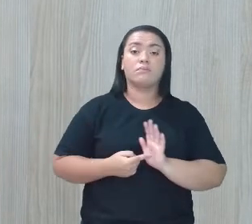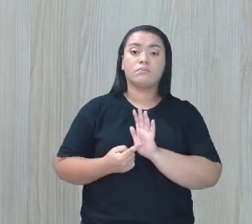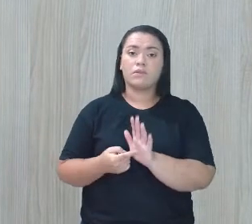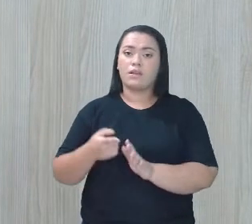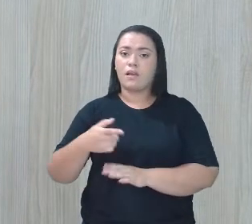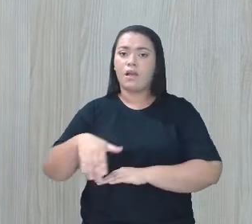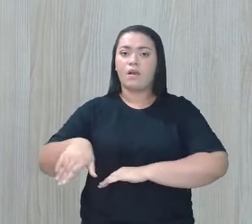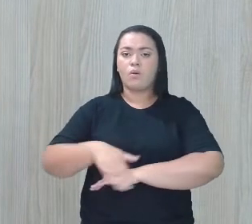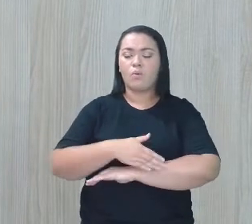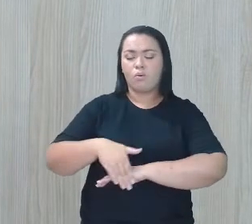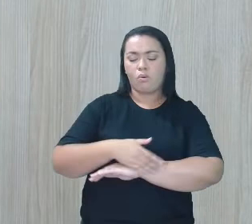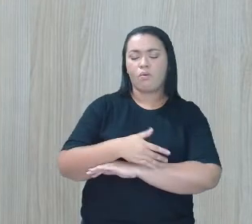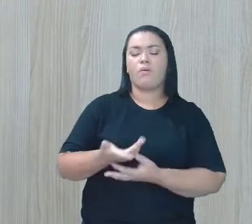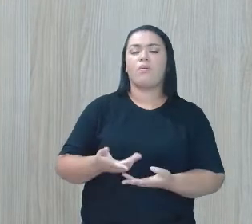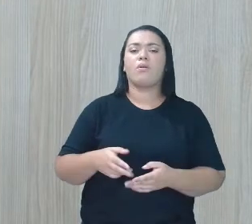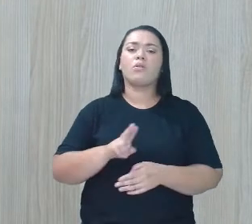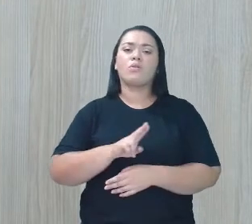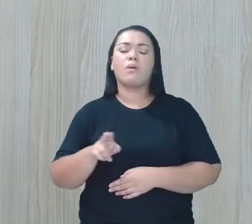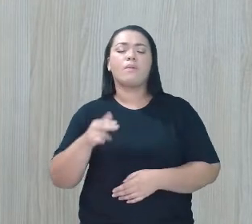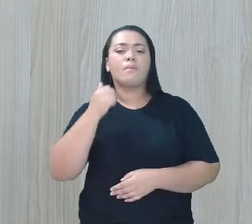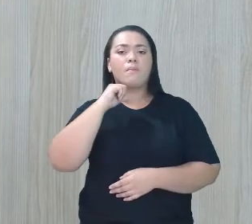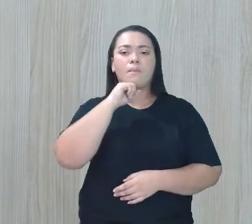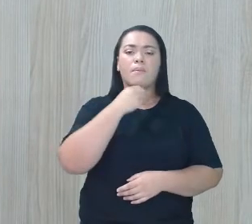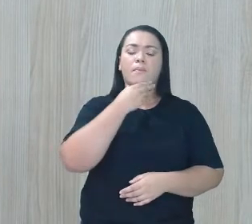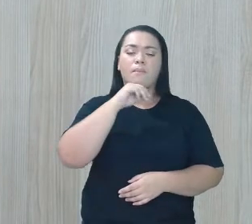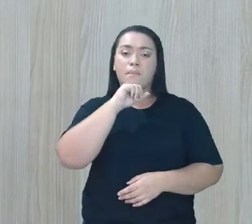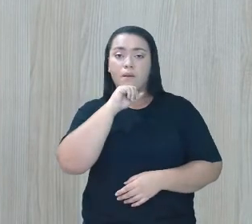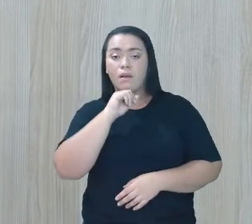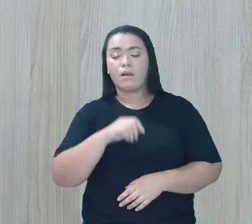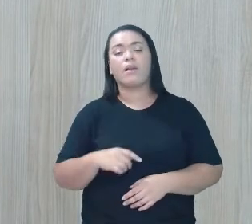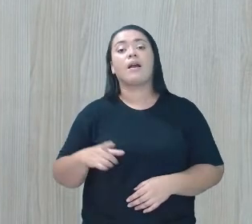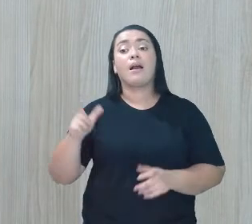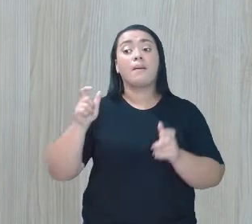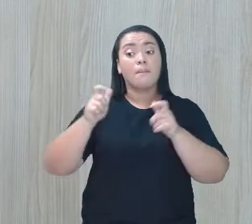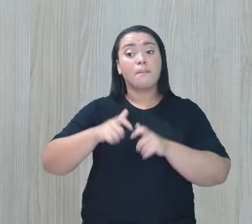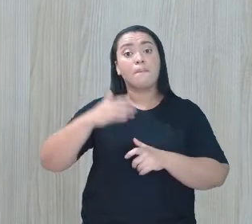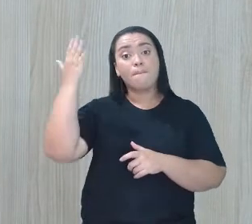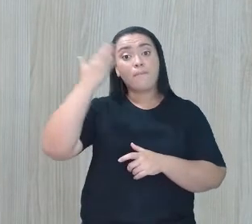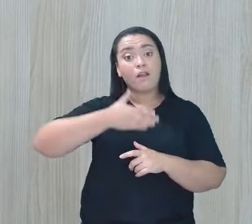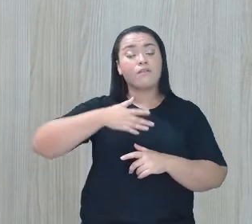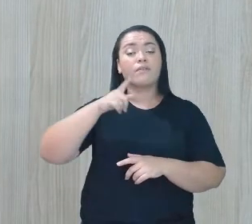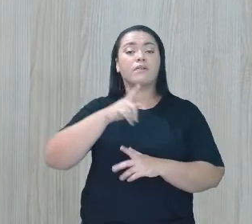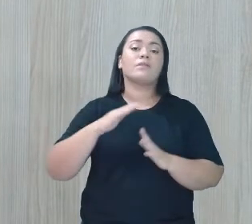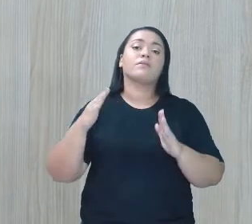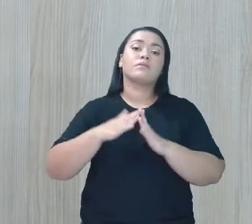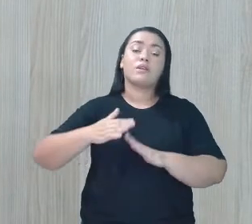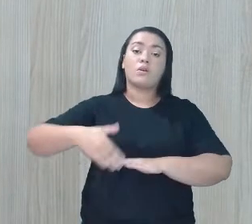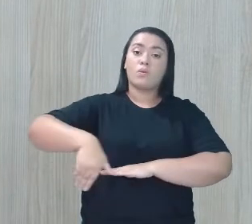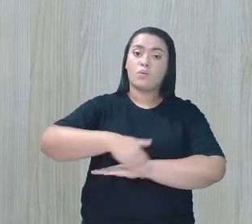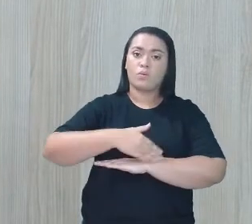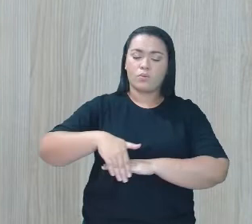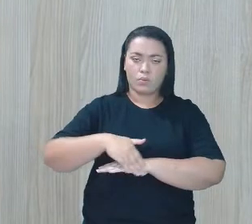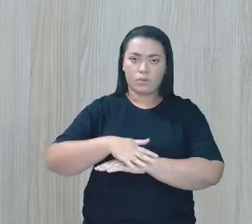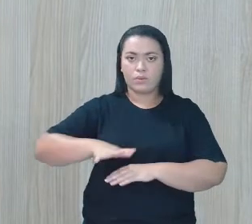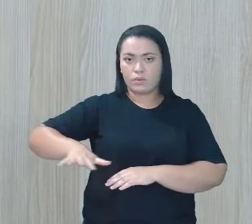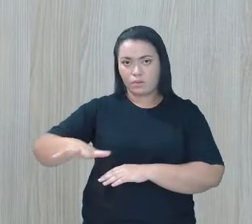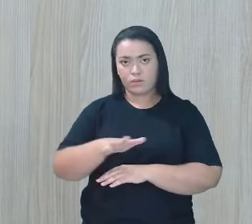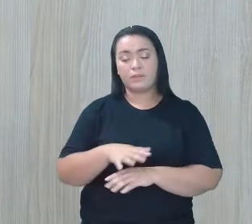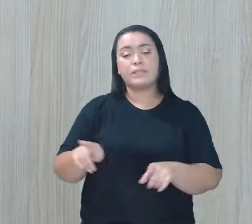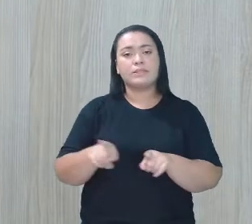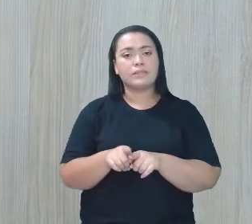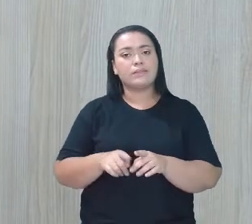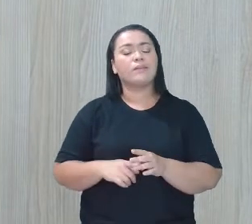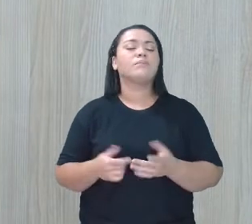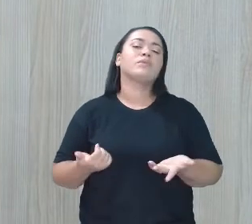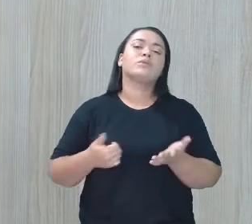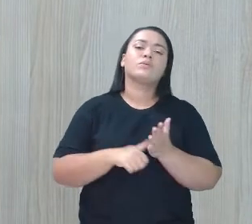no nome do seu pai, da sua mãe, qualquer comprovante de residência que comprove realmente que você mora naquele local, documento com